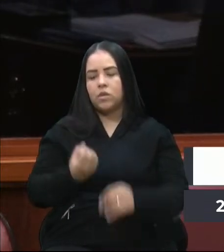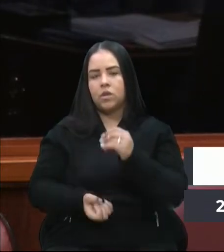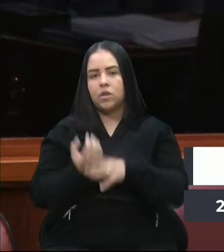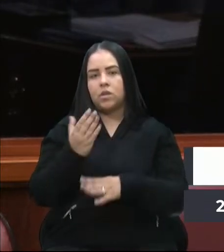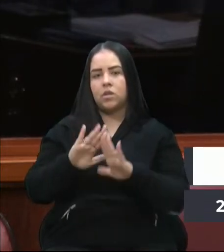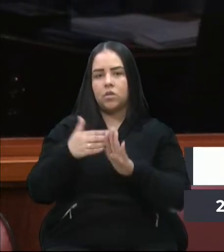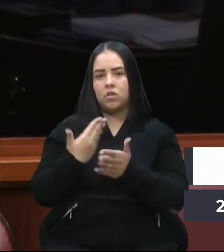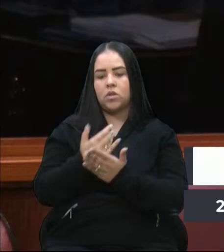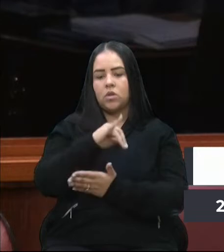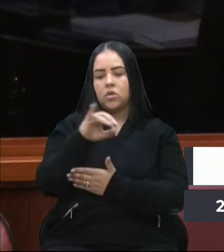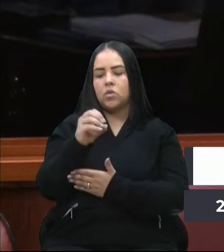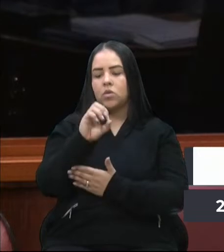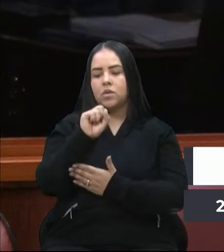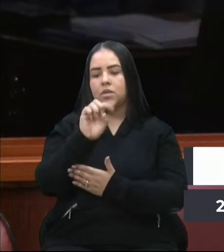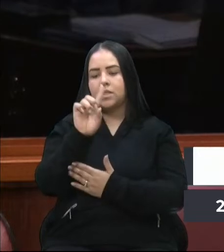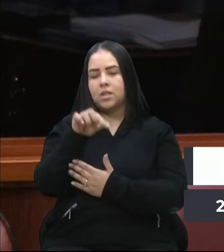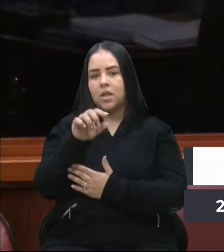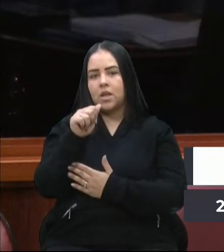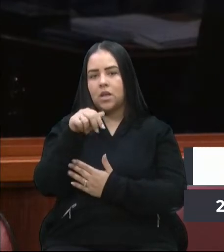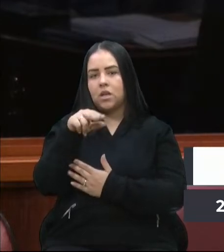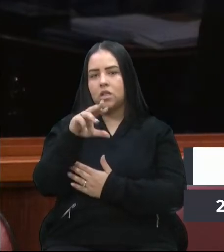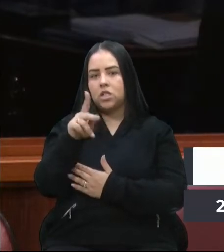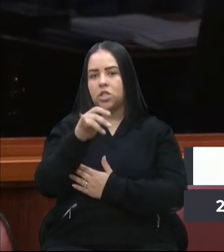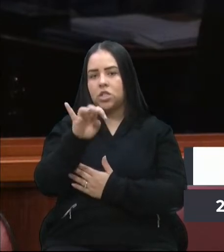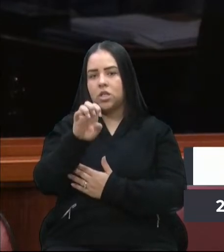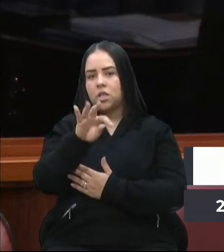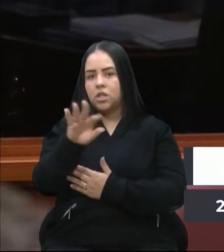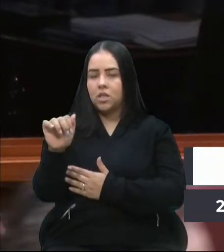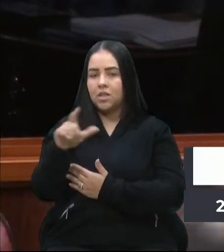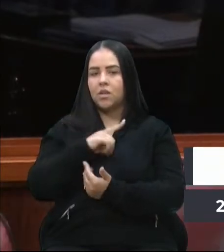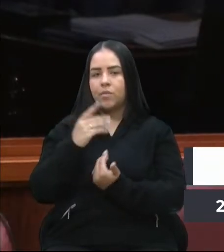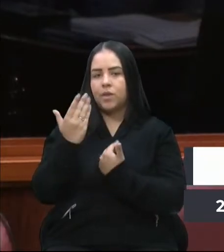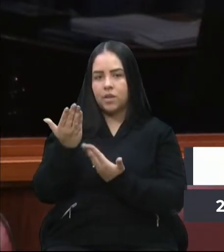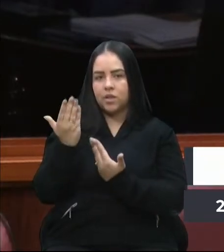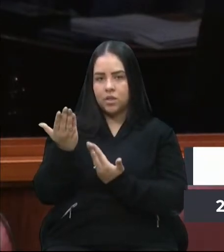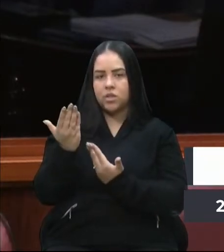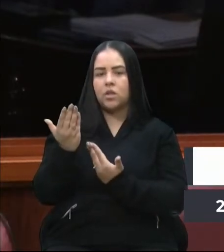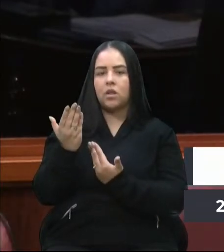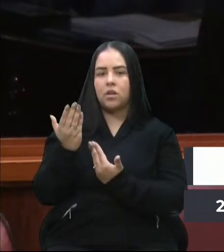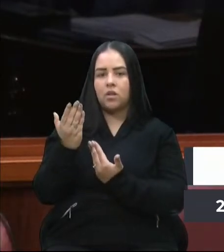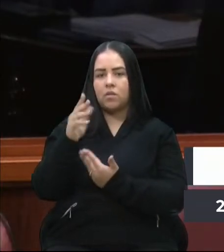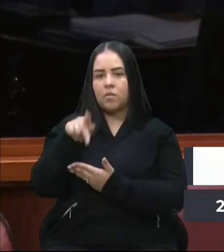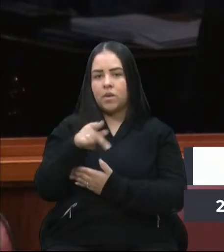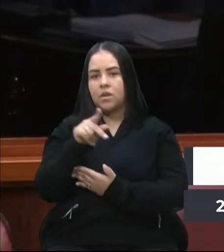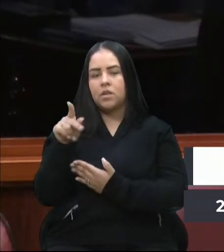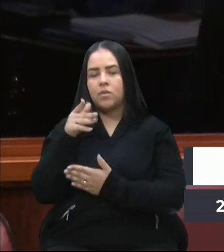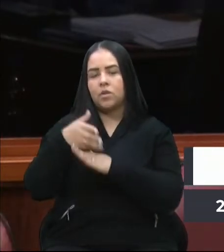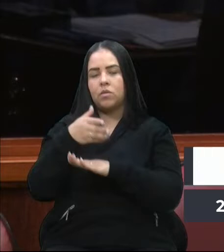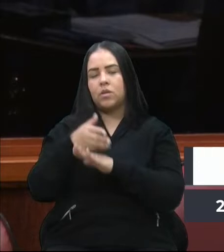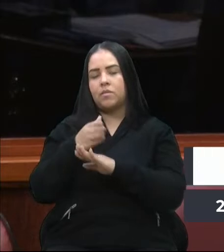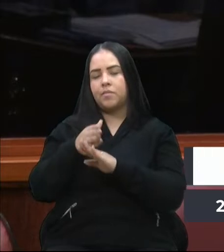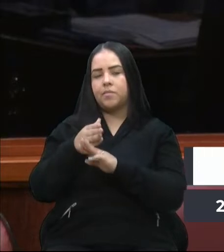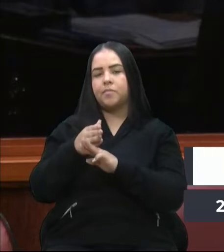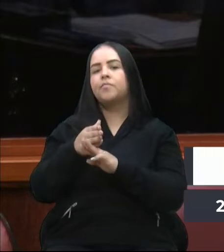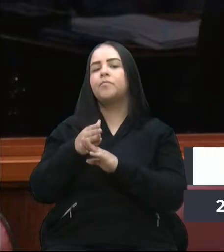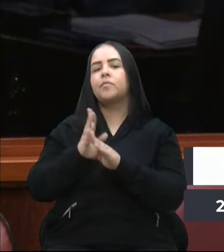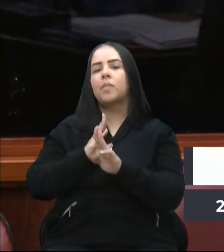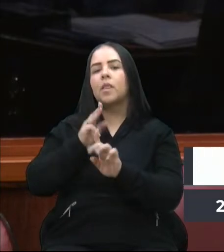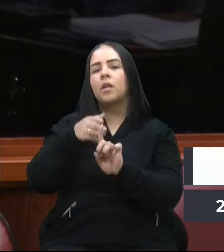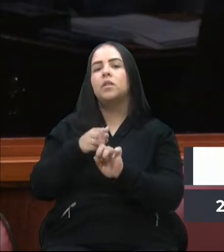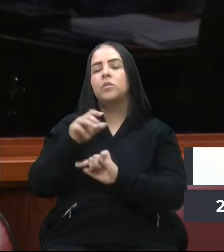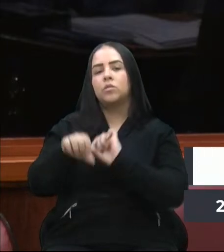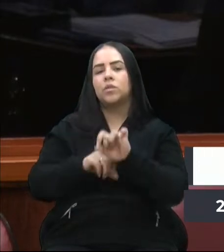de Anchieta. A denominação homenageava o apóstolo do Brasil, padre que participou da missão jesuíta. Era uma escola do interior